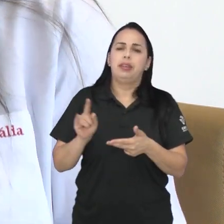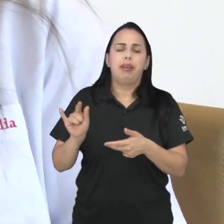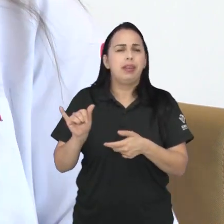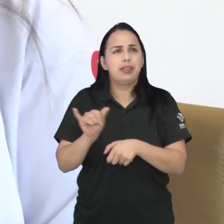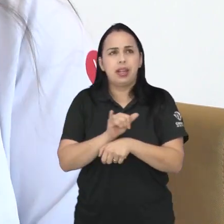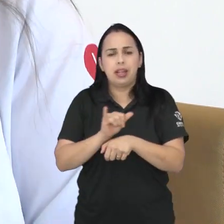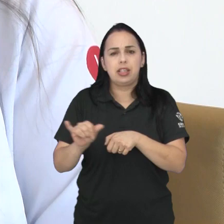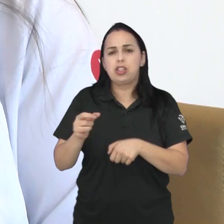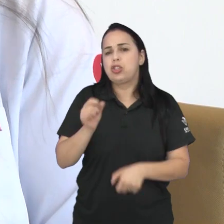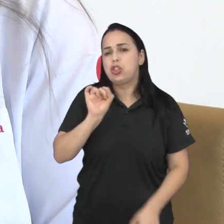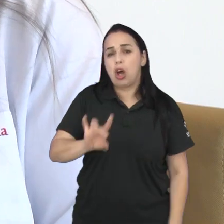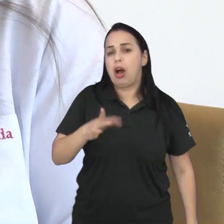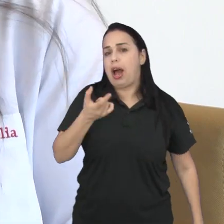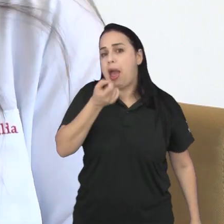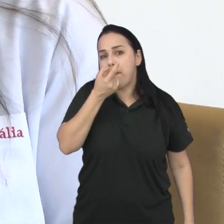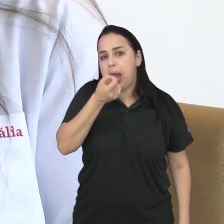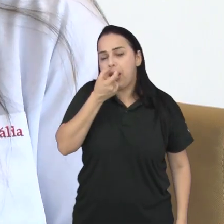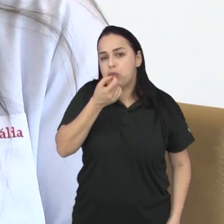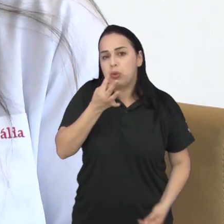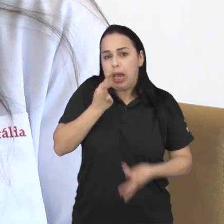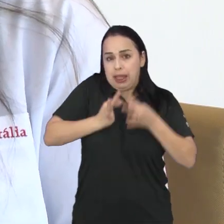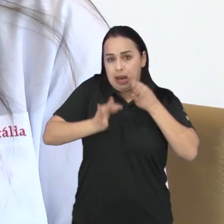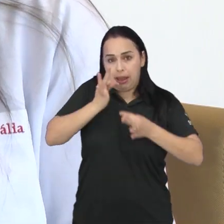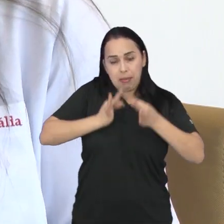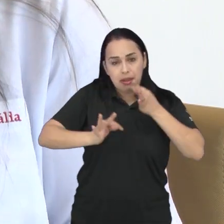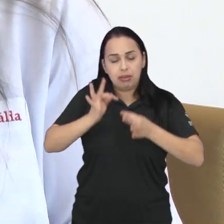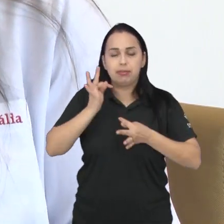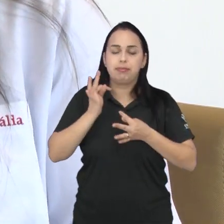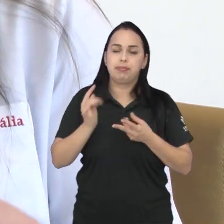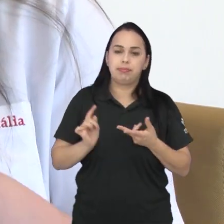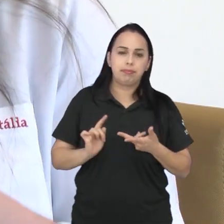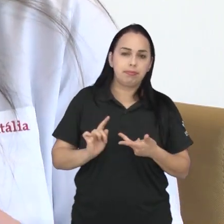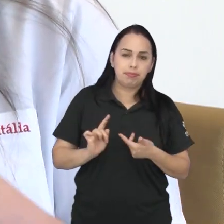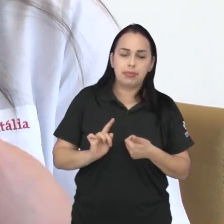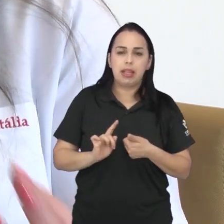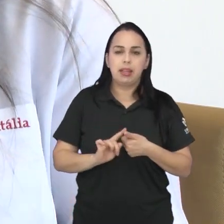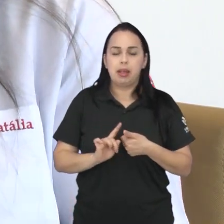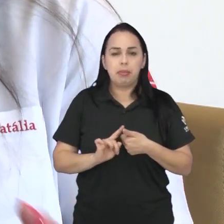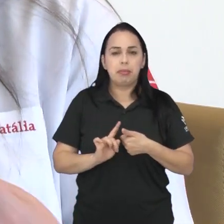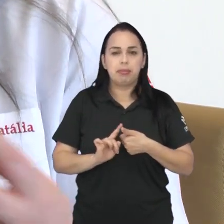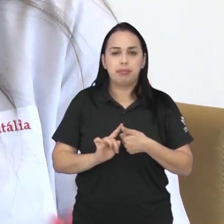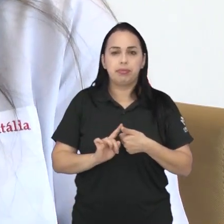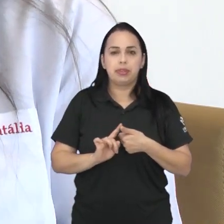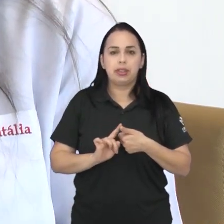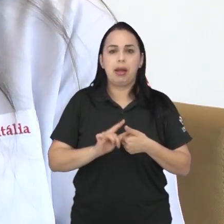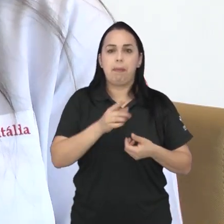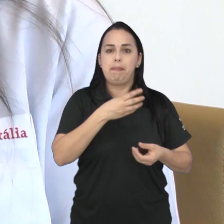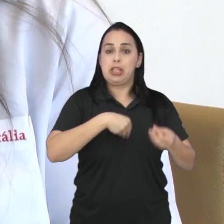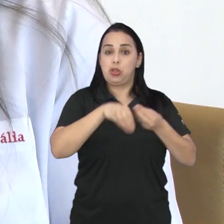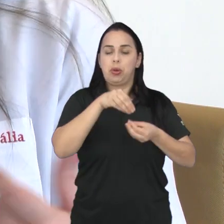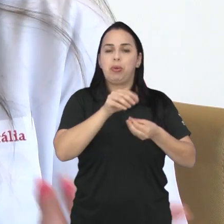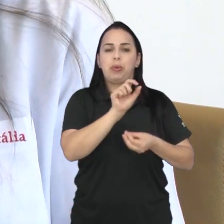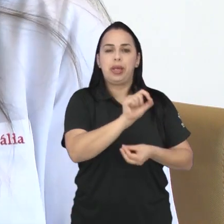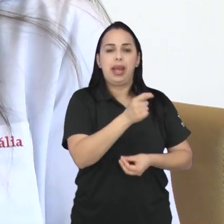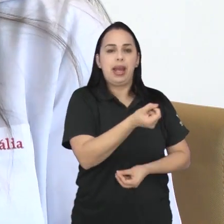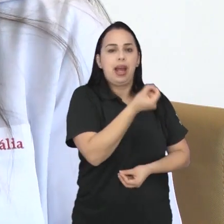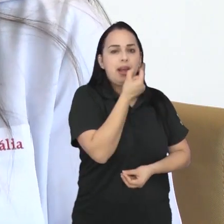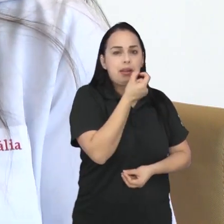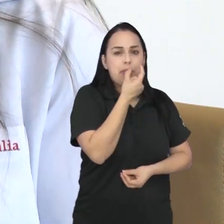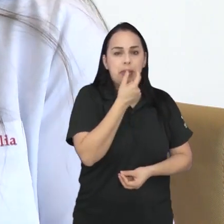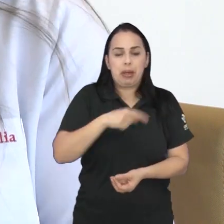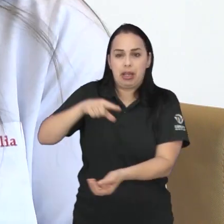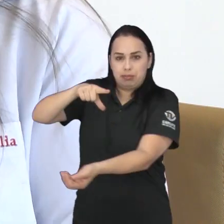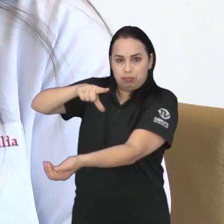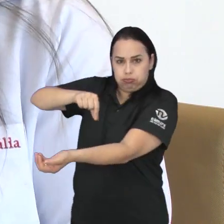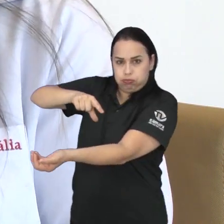é só com drogas viaturais a gente tem esquemas que simulam né que misturam na verdade a droga